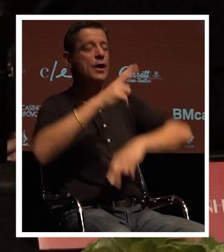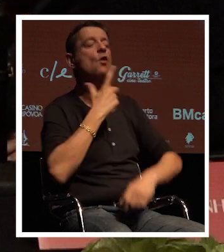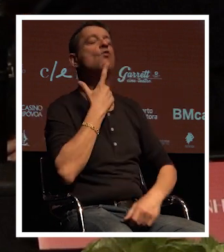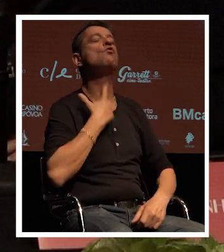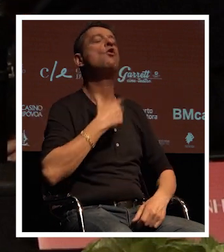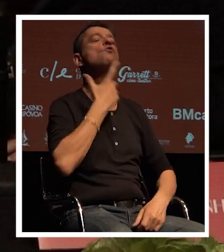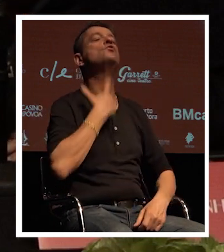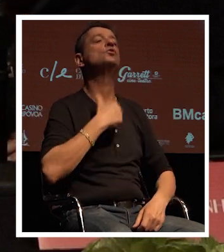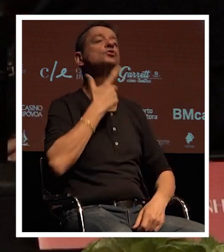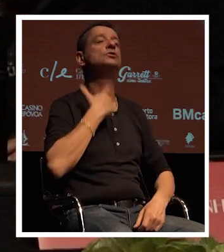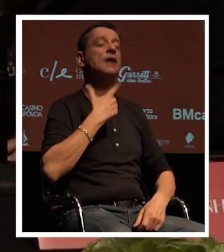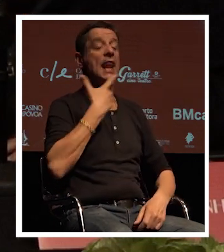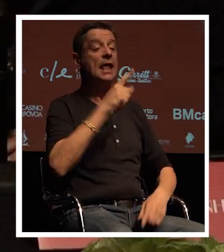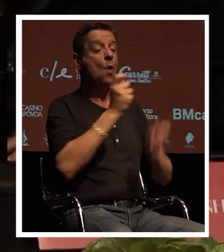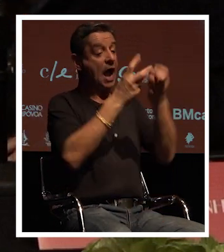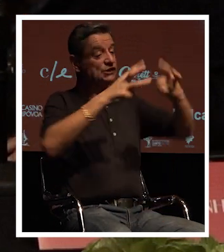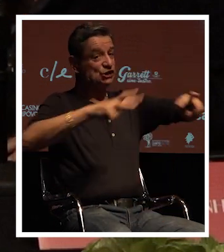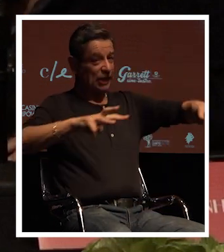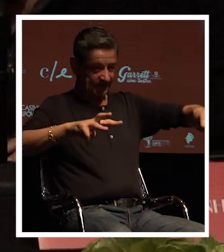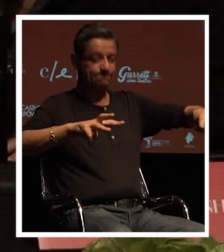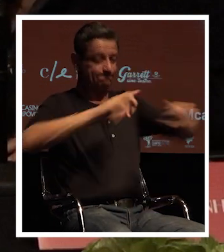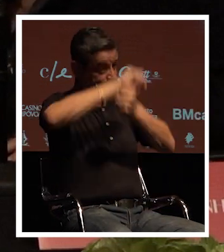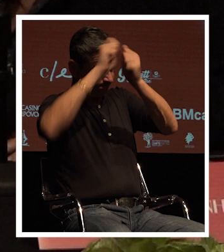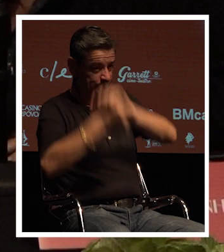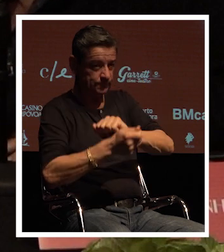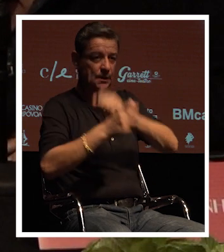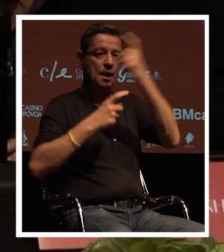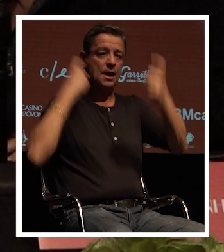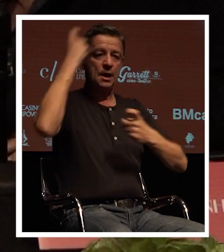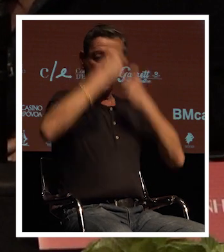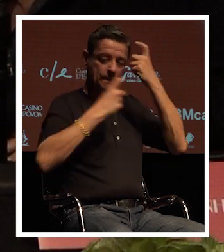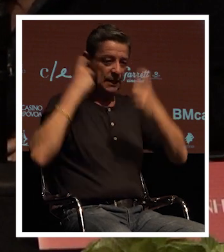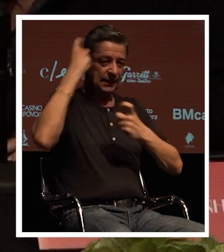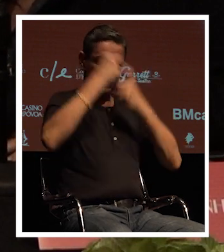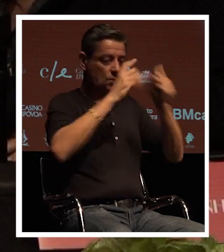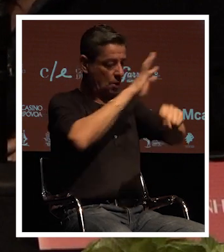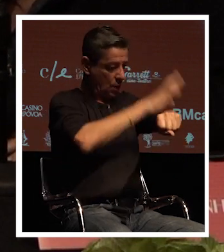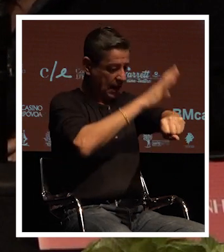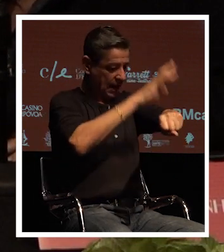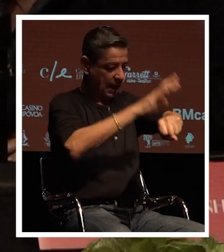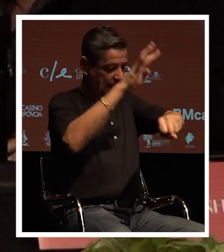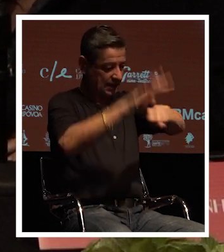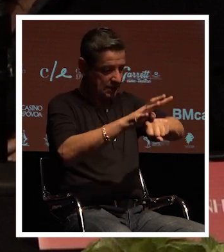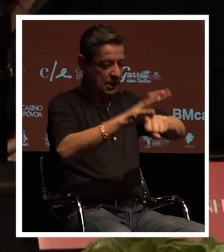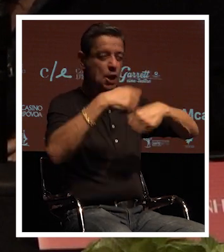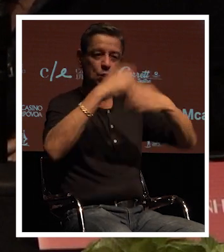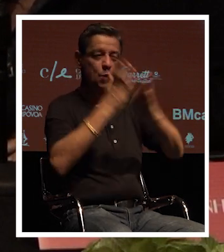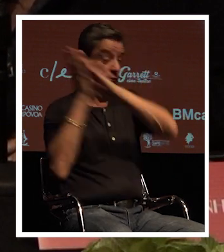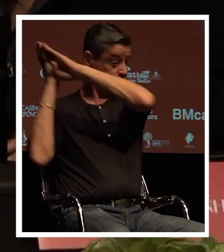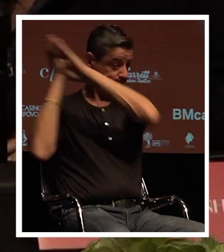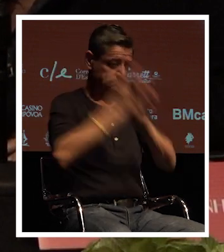reivindiquem a linguagem que o pensamento que cres da raiz retira o Gume a todos os